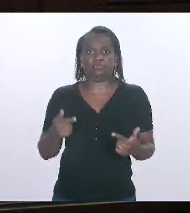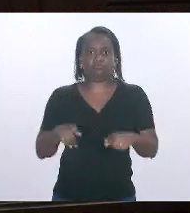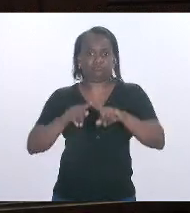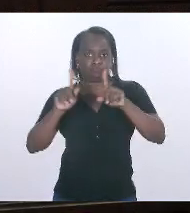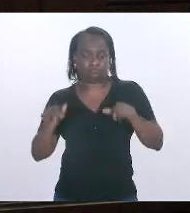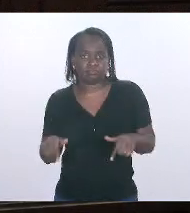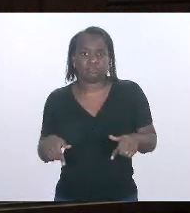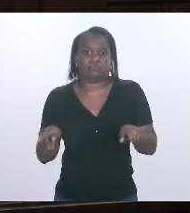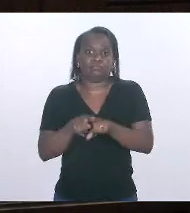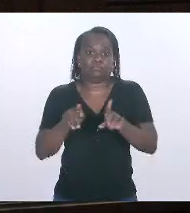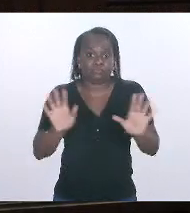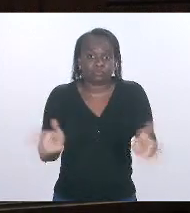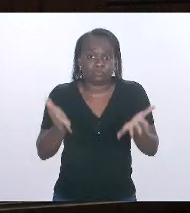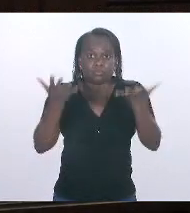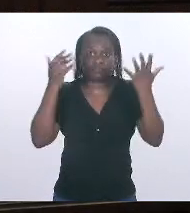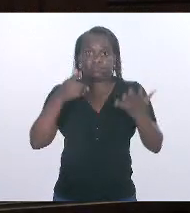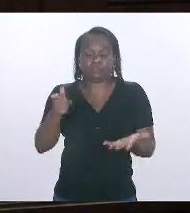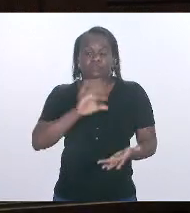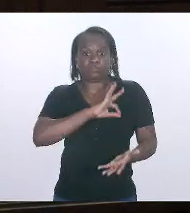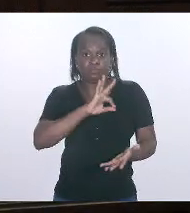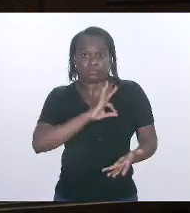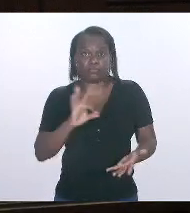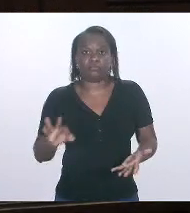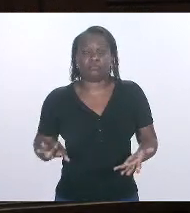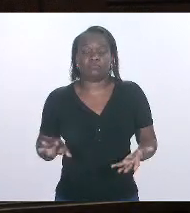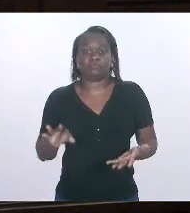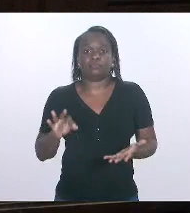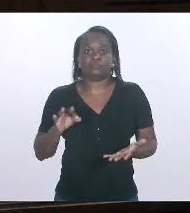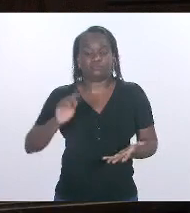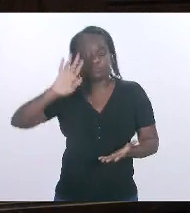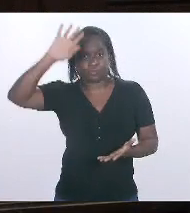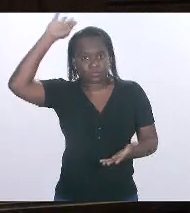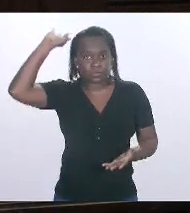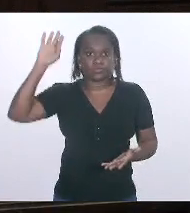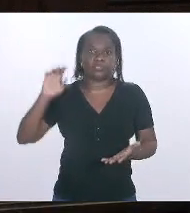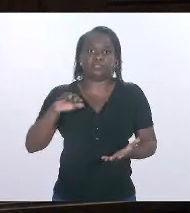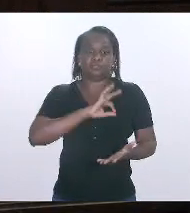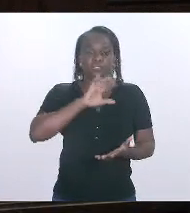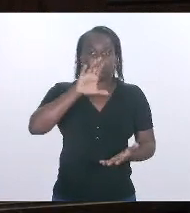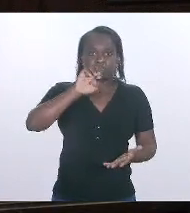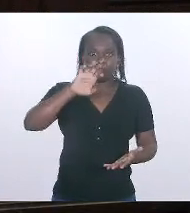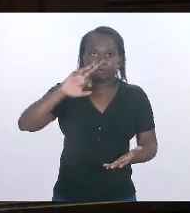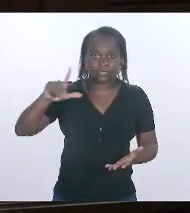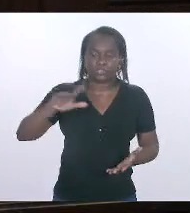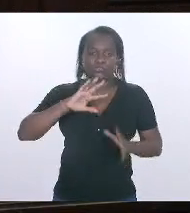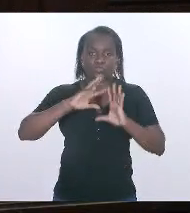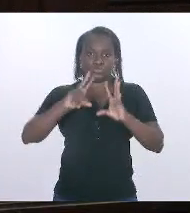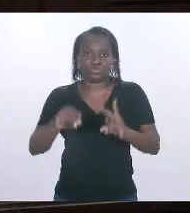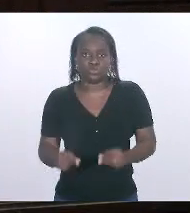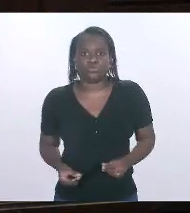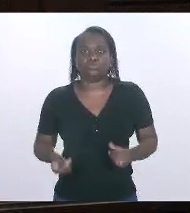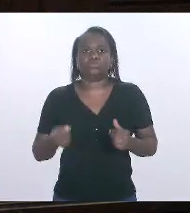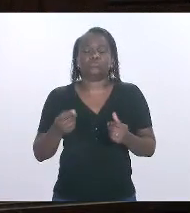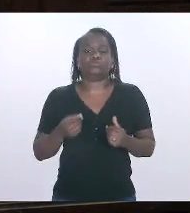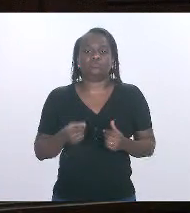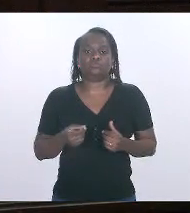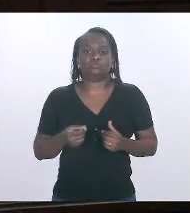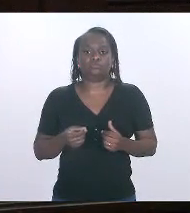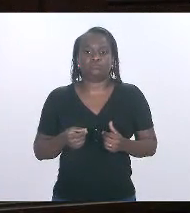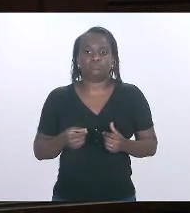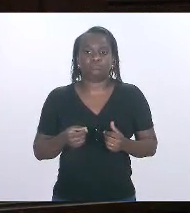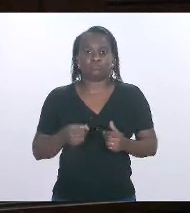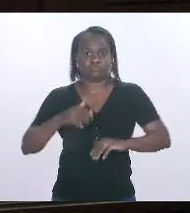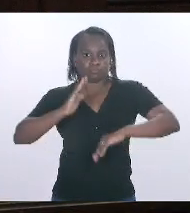de incentivar os nossos policiais, bombeiros, policiais civis, todos os outros, a